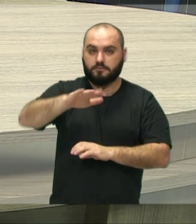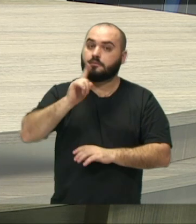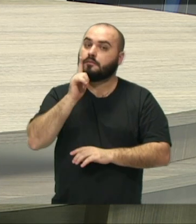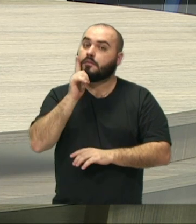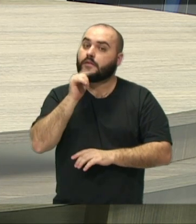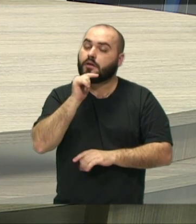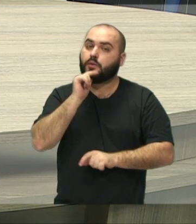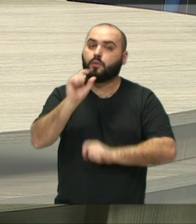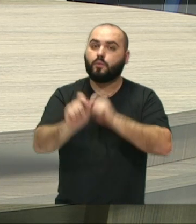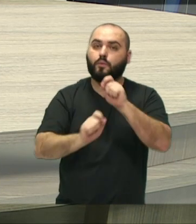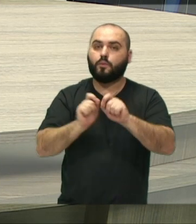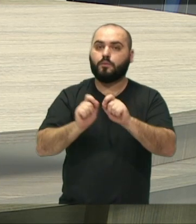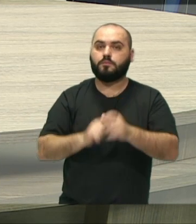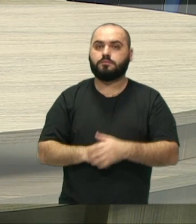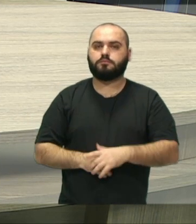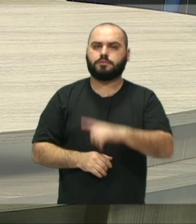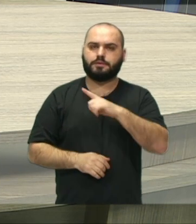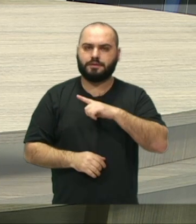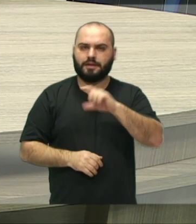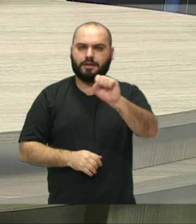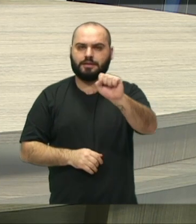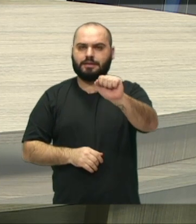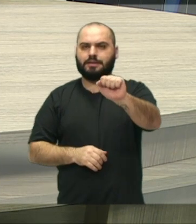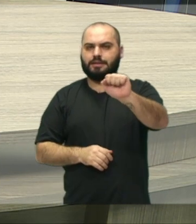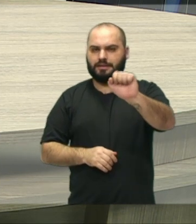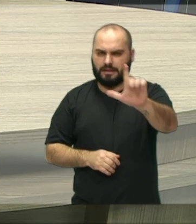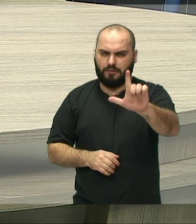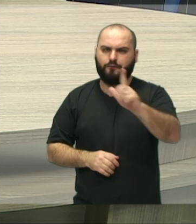é de cunha muito salina e